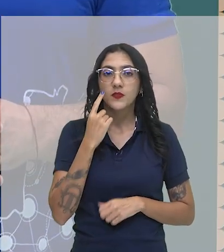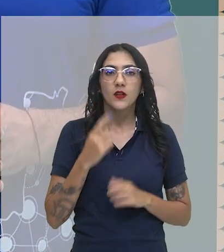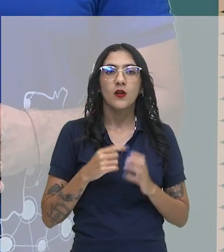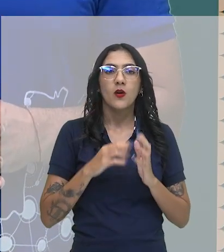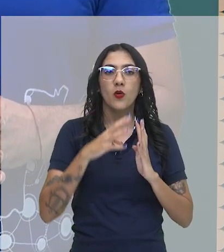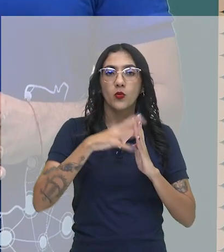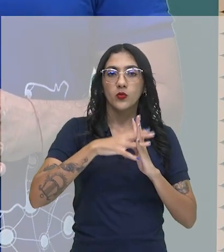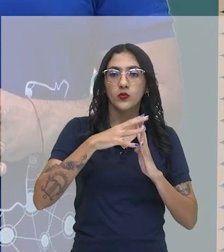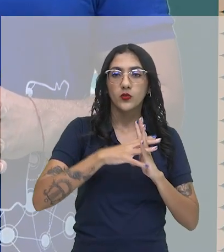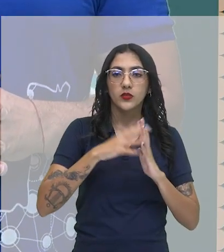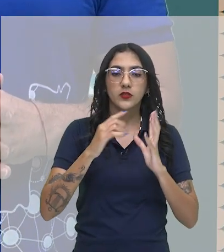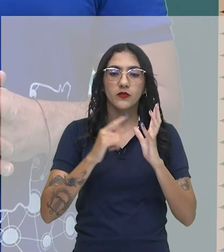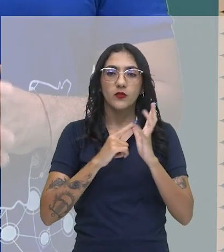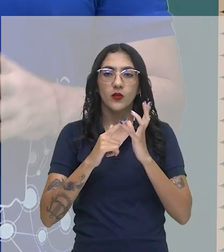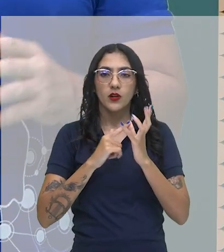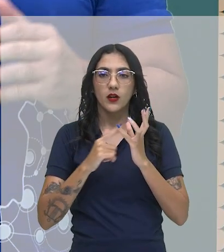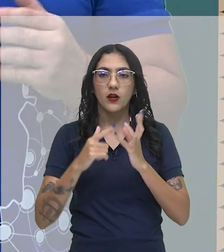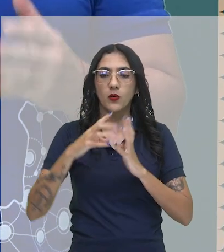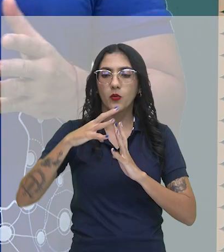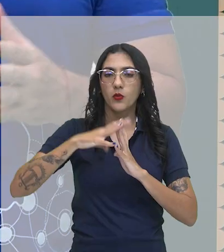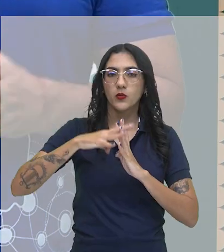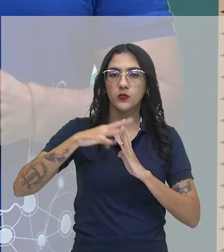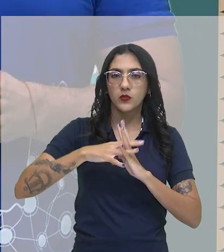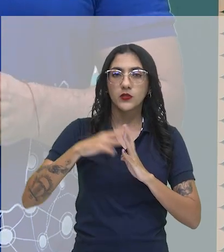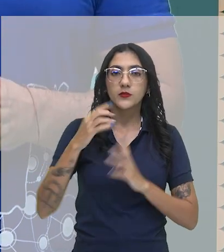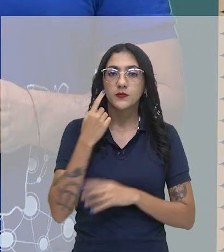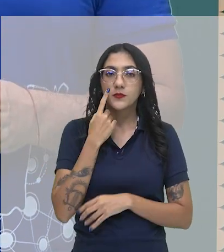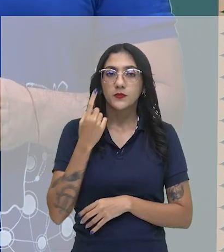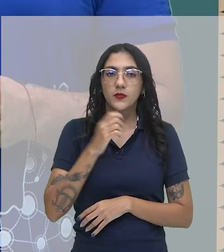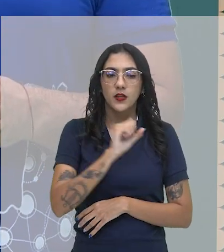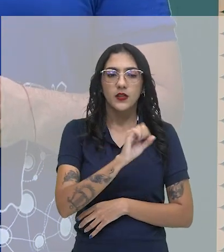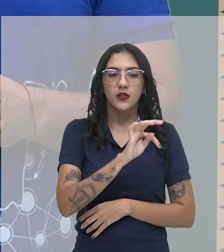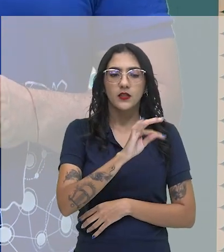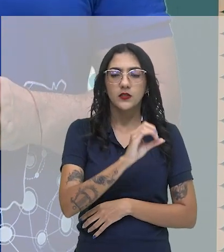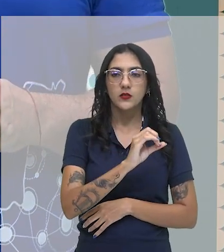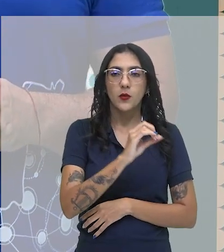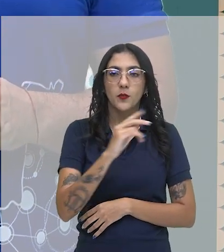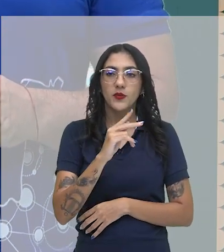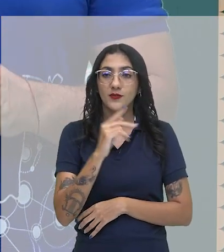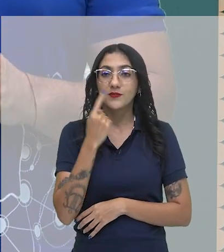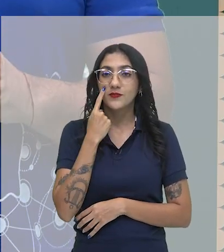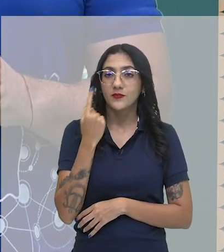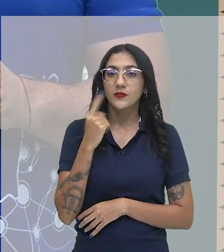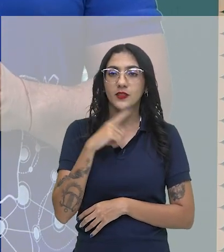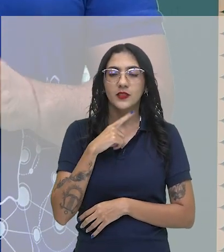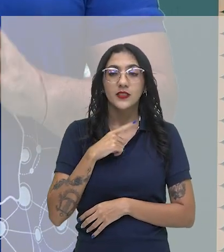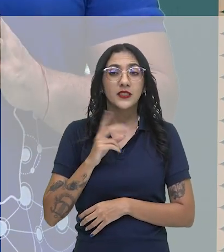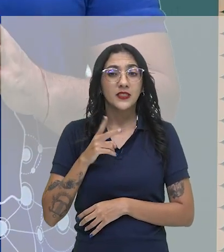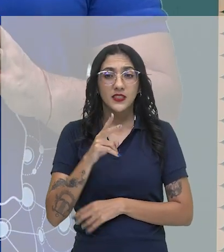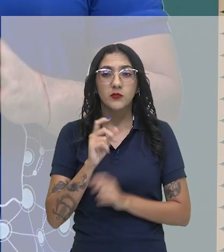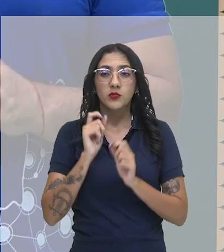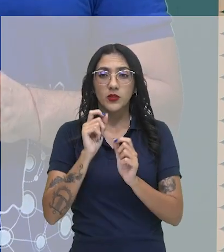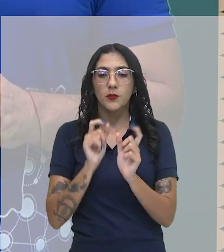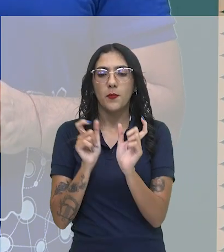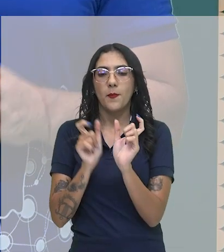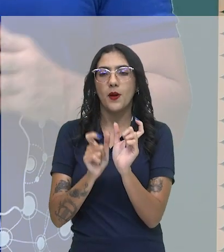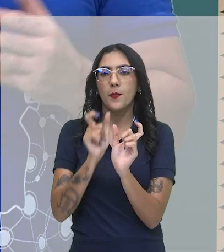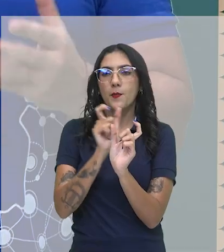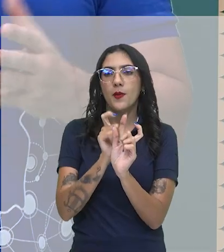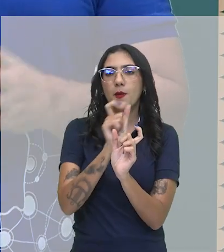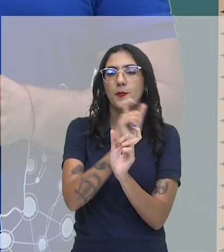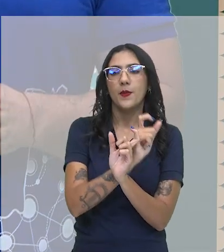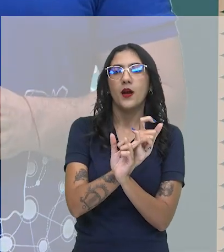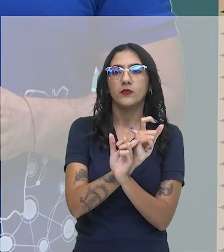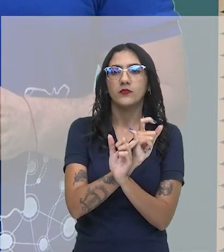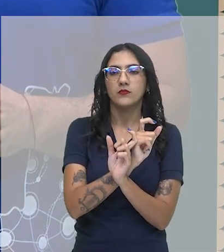Consoante, vogal, consoante. O verbo stop, ele termina em consoante, vogal, consoante. A gente sempre conta as 3 últimas. O